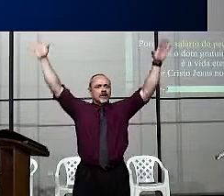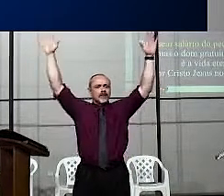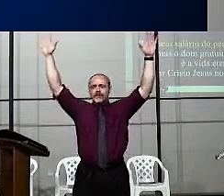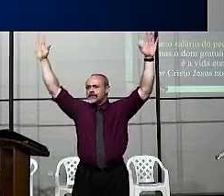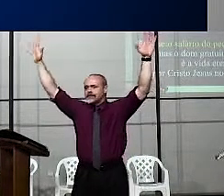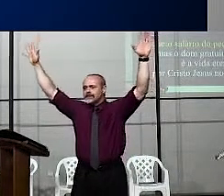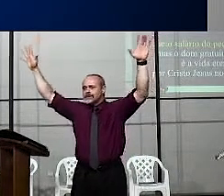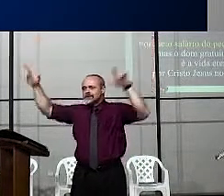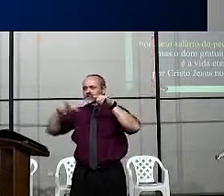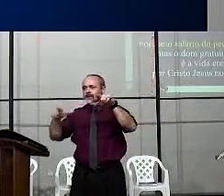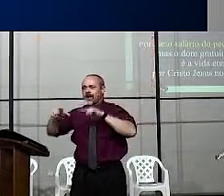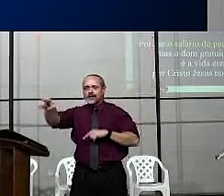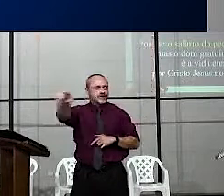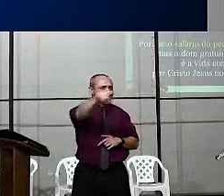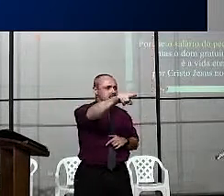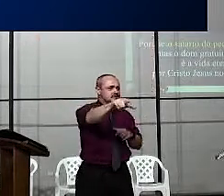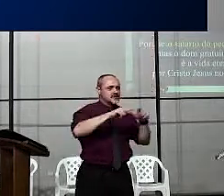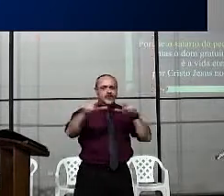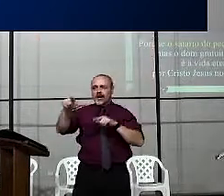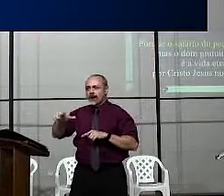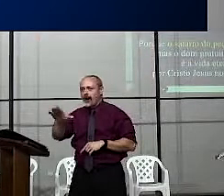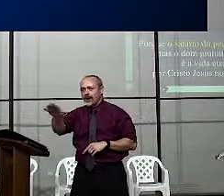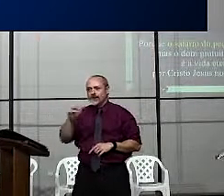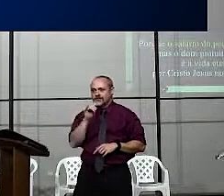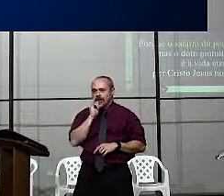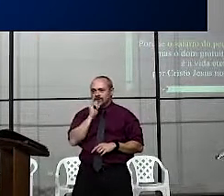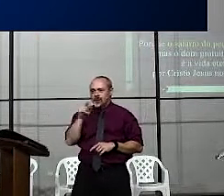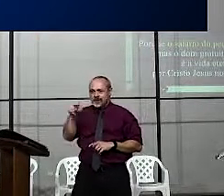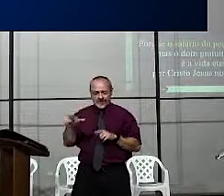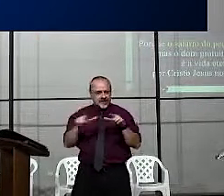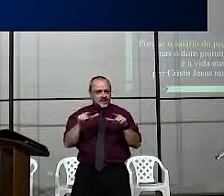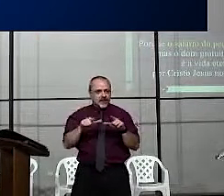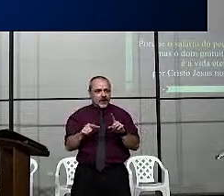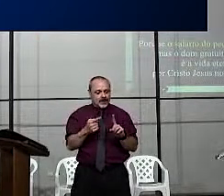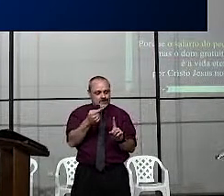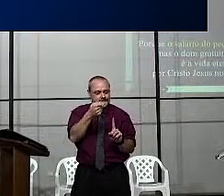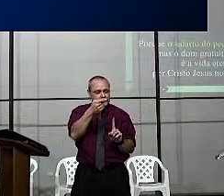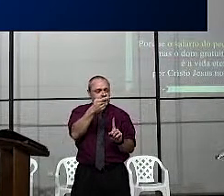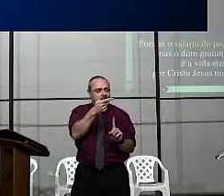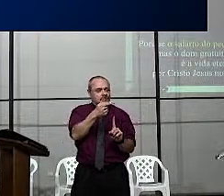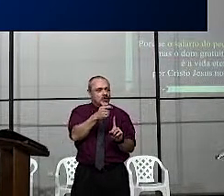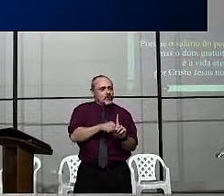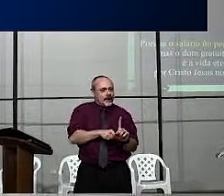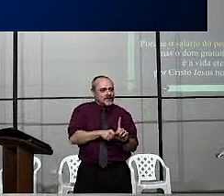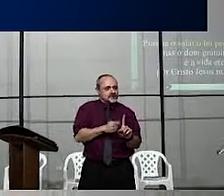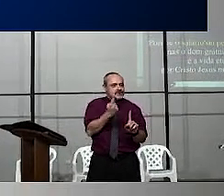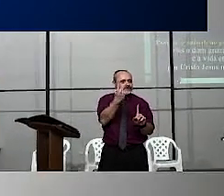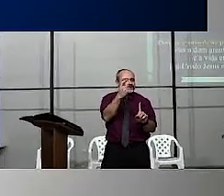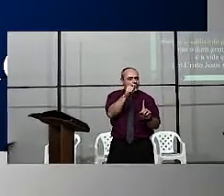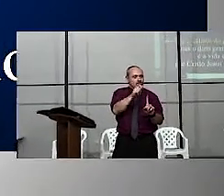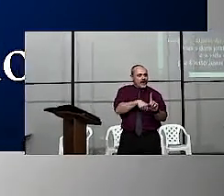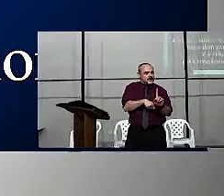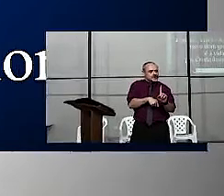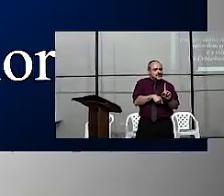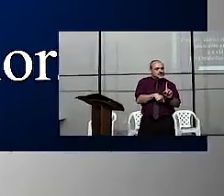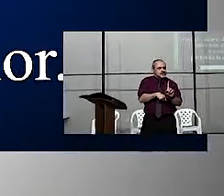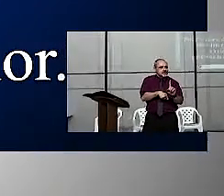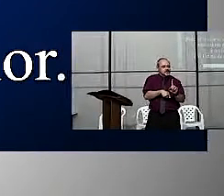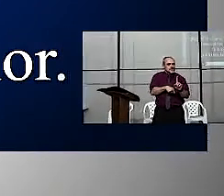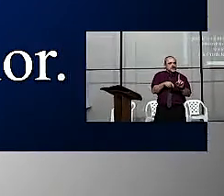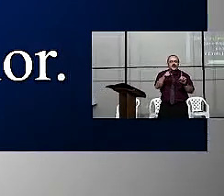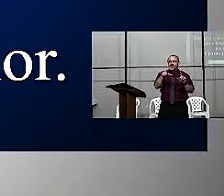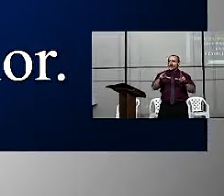aqui? Está trabalhando? Está trabalhando? Vamos supor que você está trabalhando por um mês. Por um